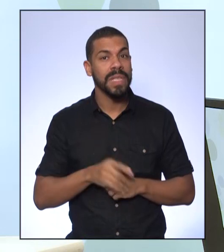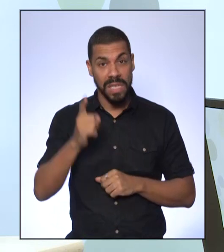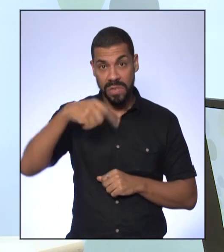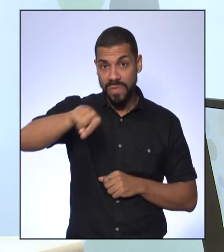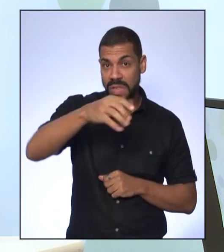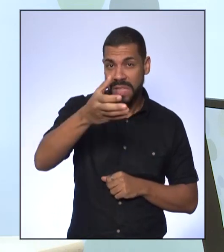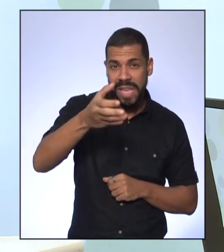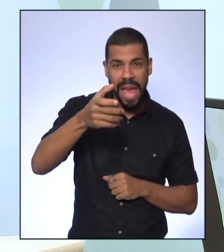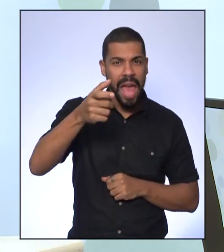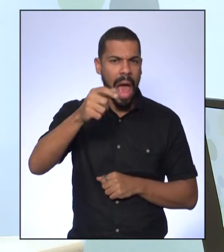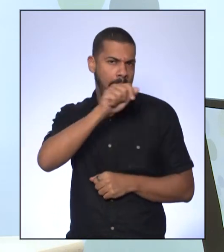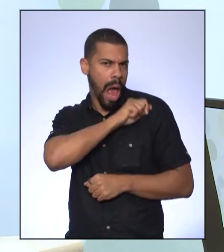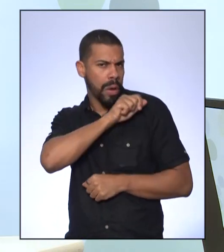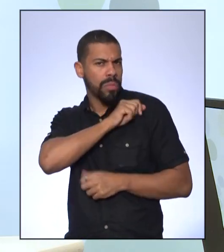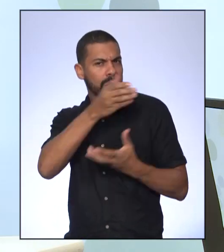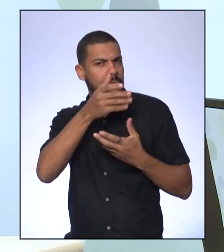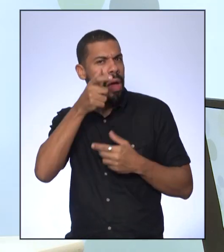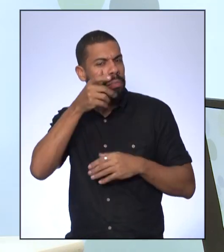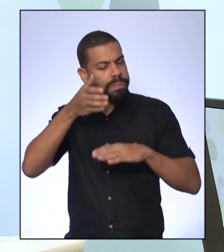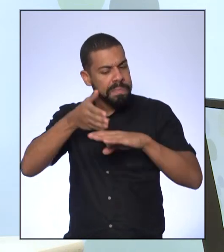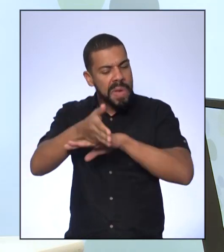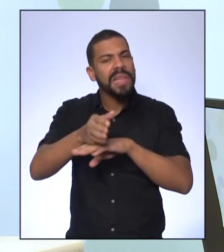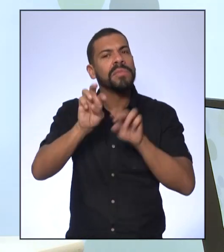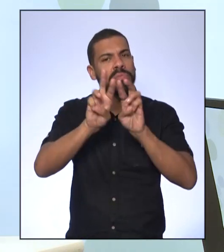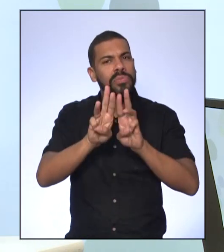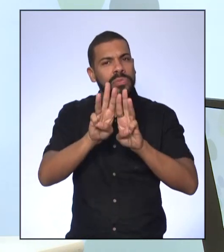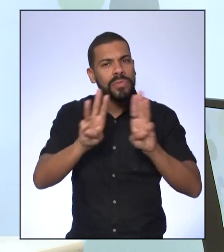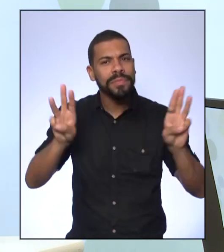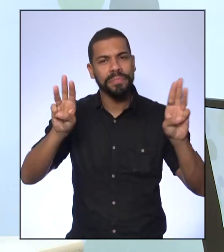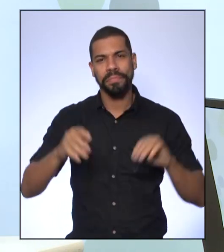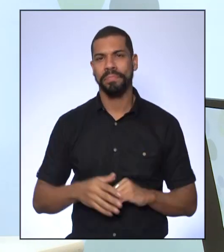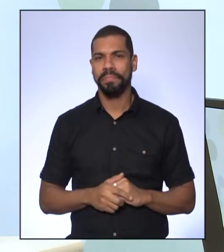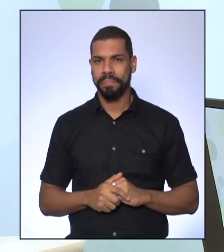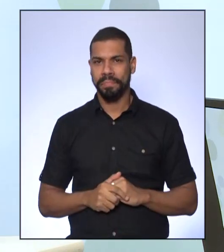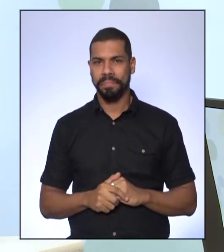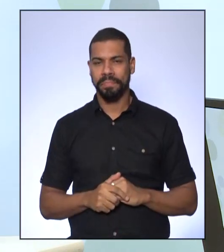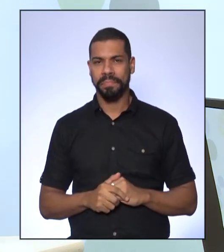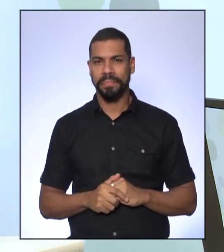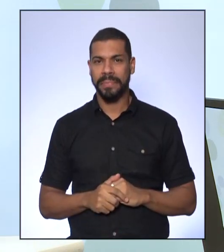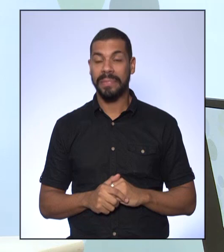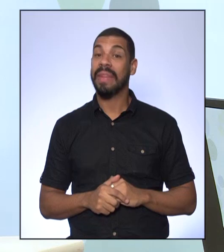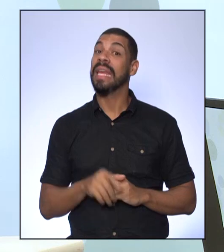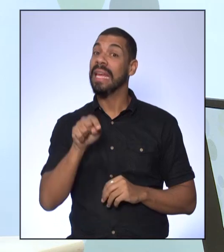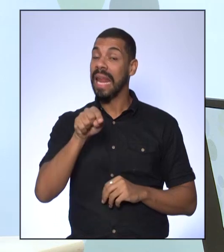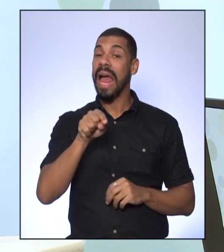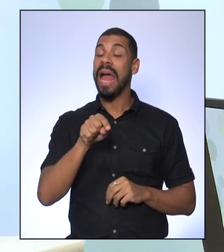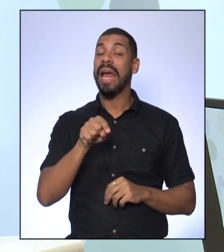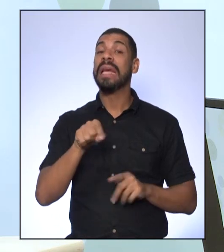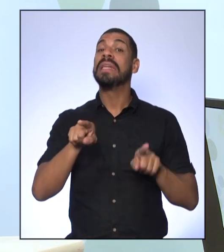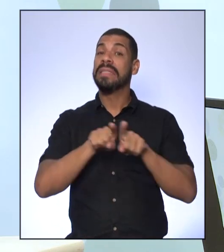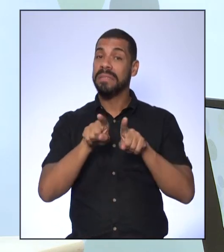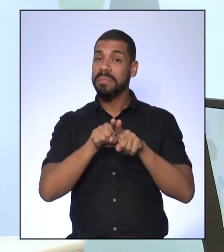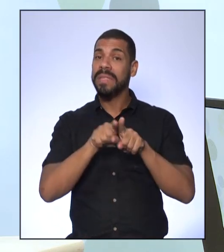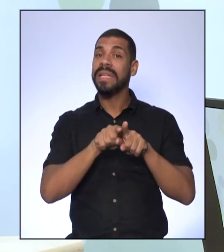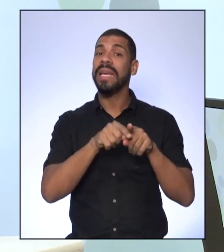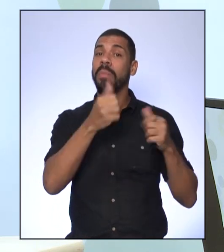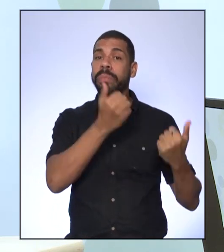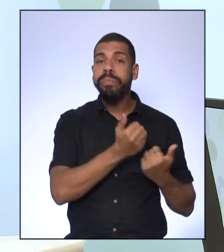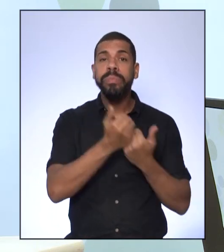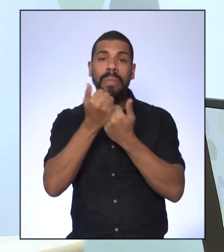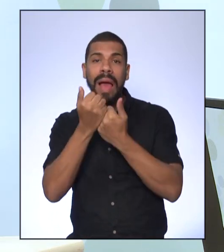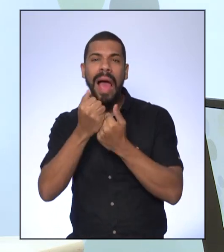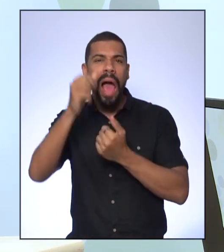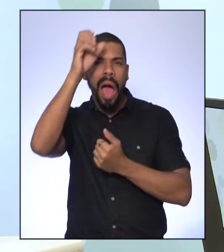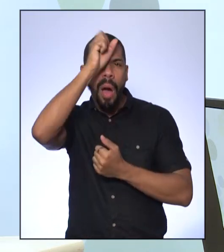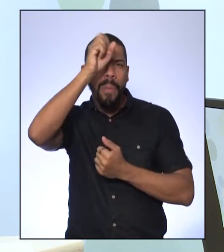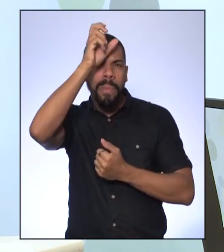tenham curiosidade de entrar no site do CEMADEM, tá? E o CEMADEM tem uma campanha, a campanha Aprender para Prevenir, e a